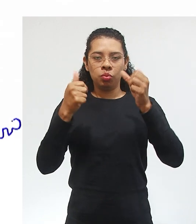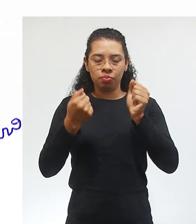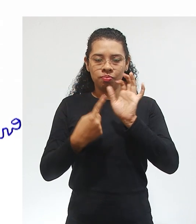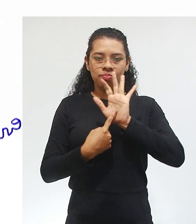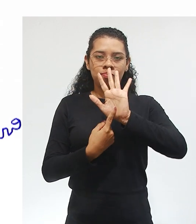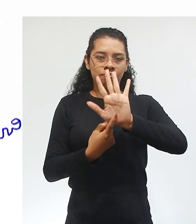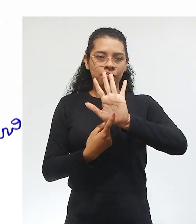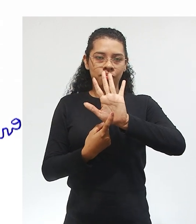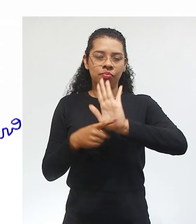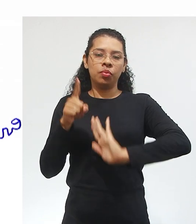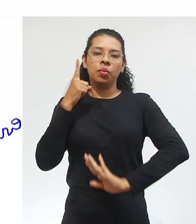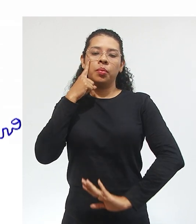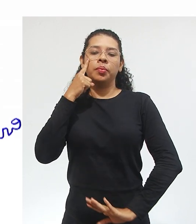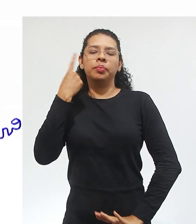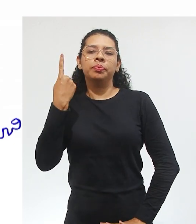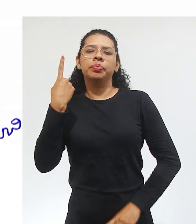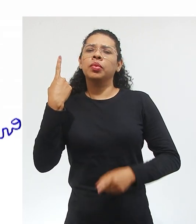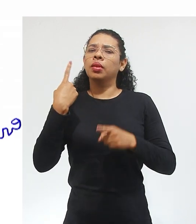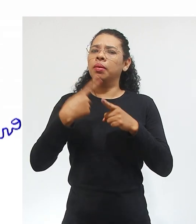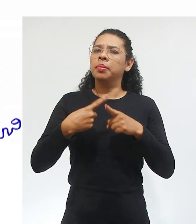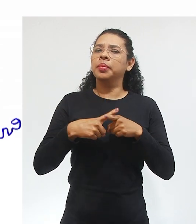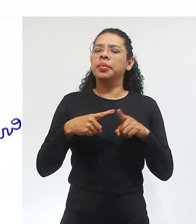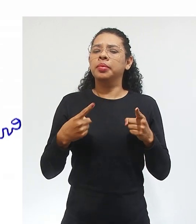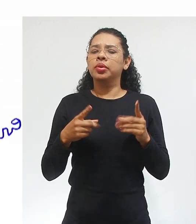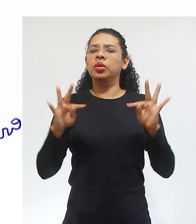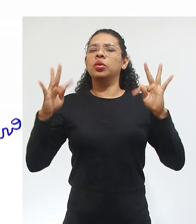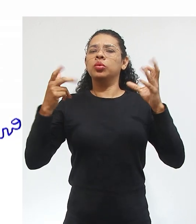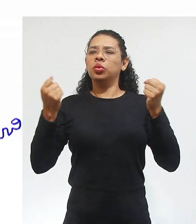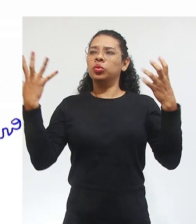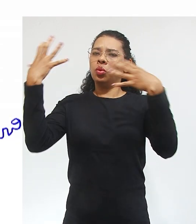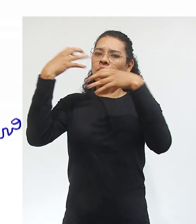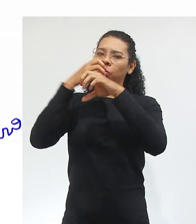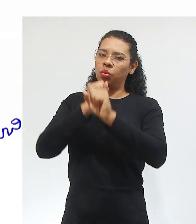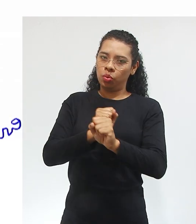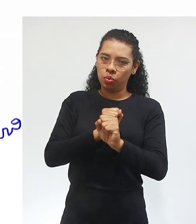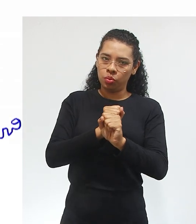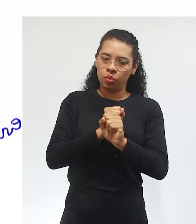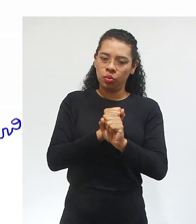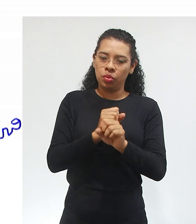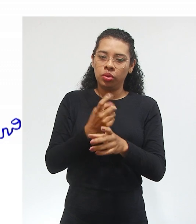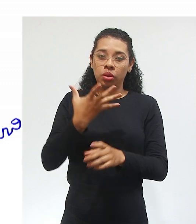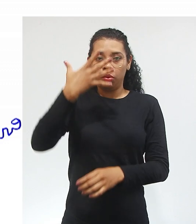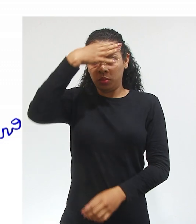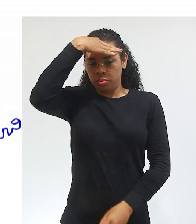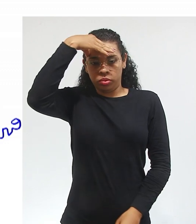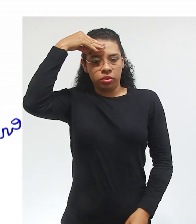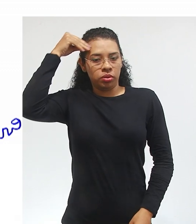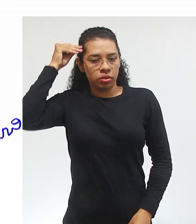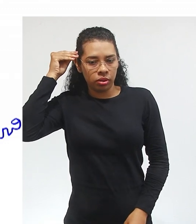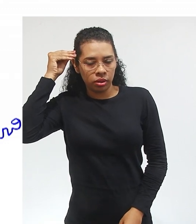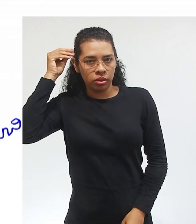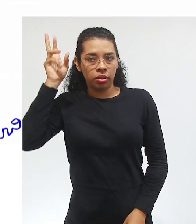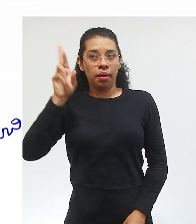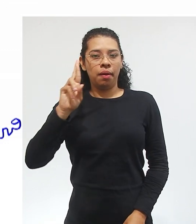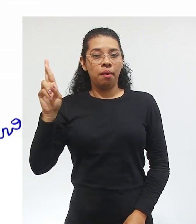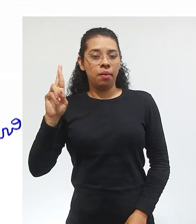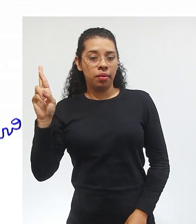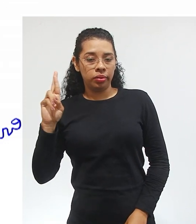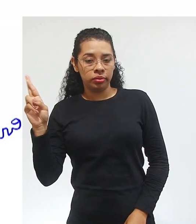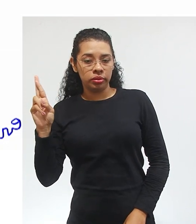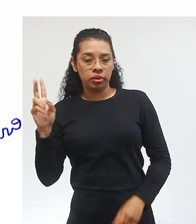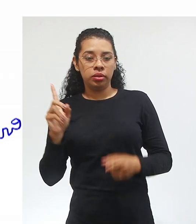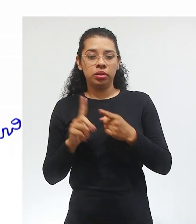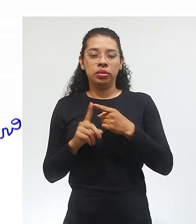Aqui seria lucro. Por quê? Porque se trata da apuração do resultado. Não esqueça que esse lado aqui é o lado